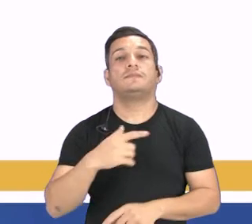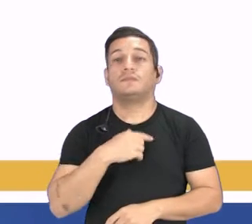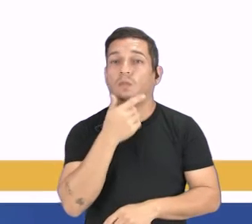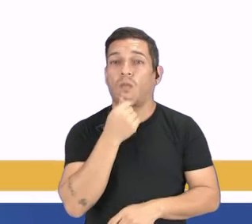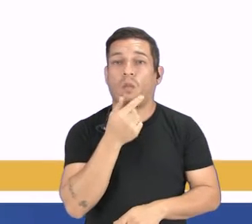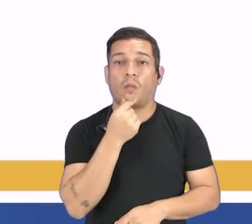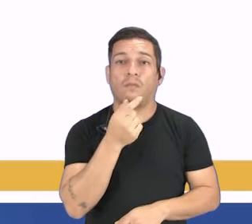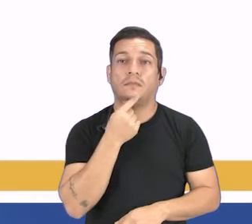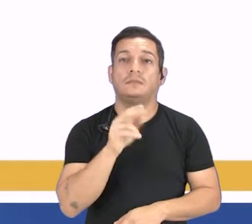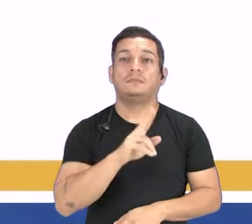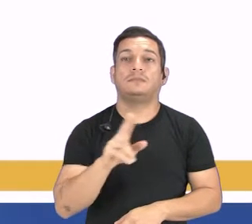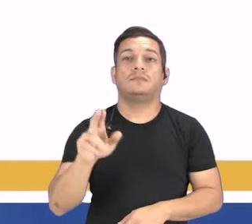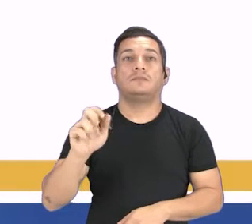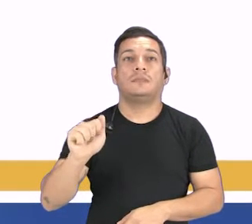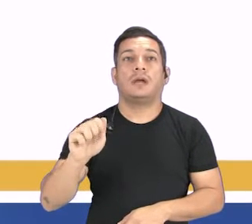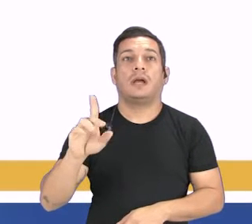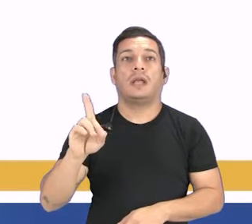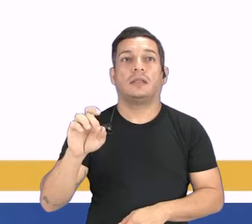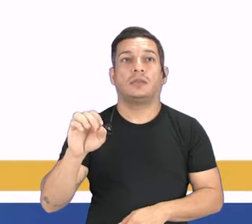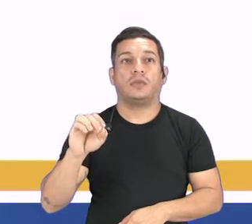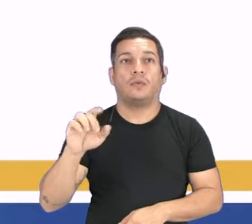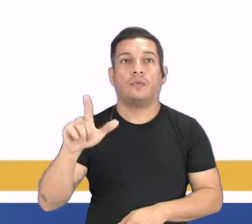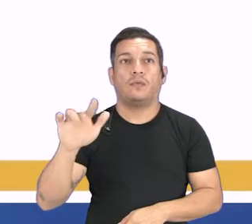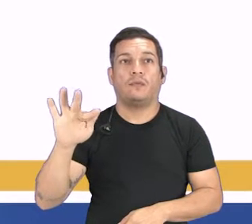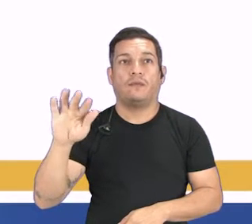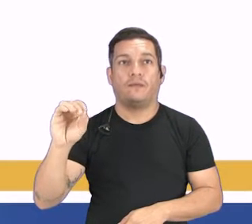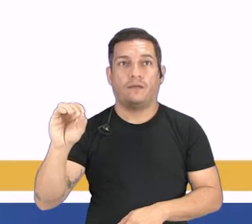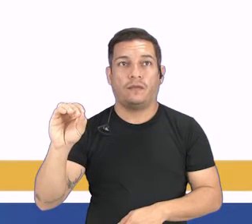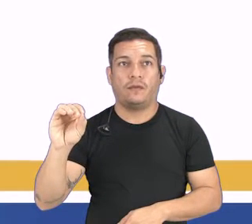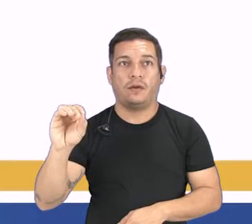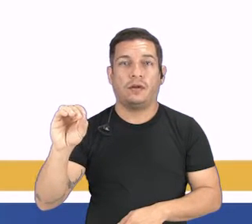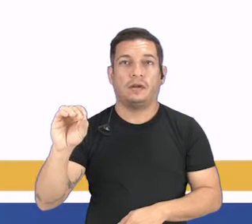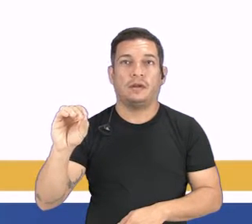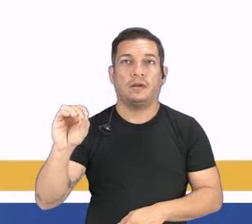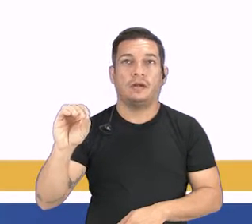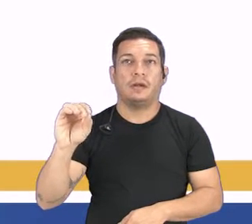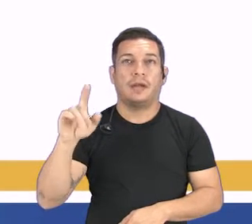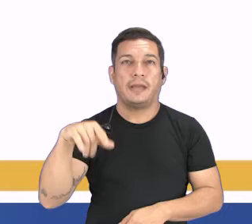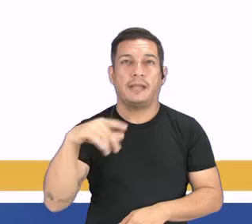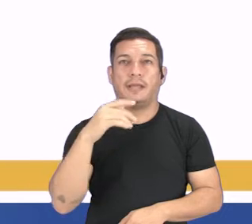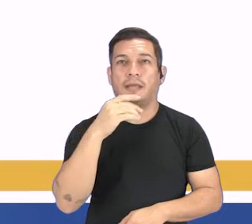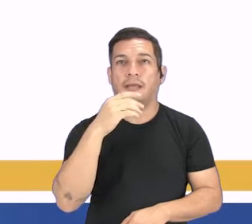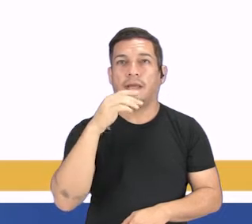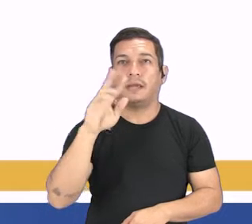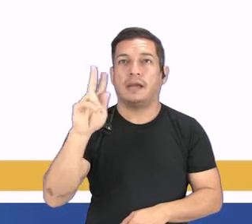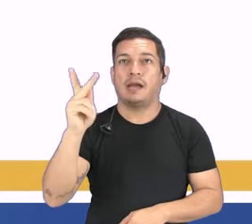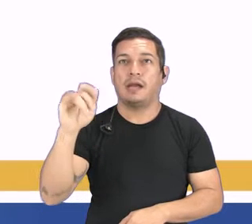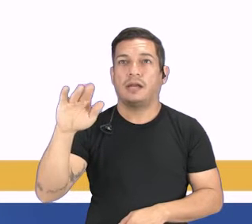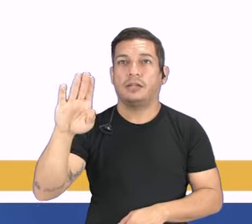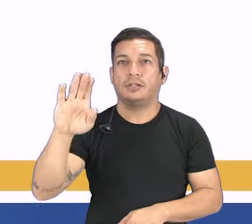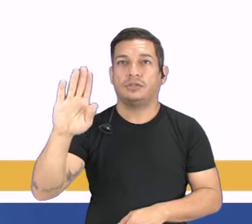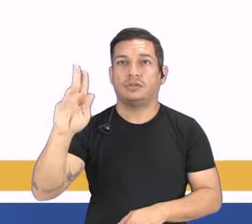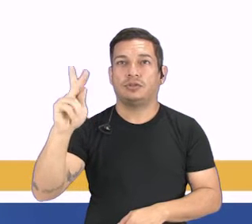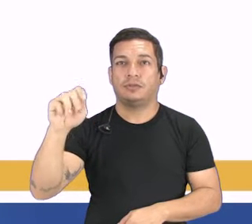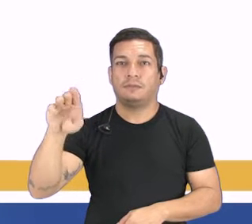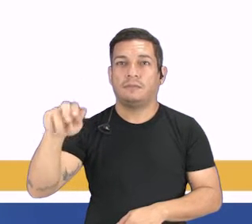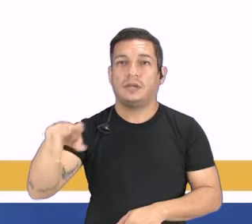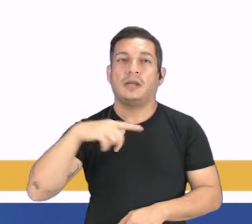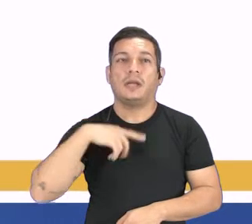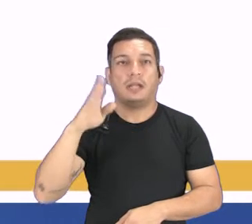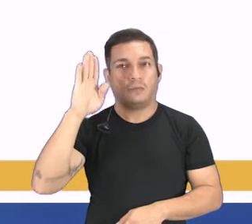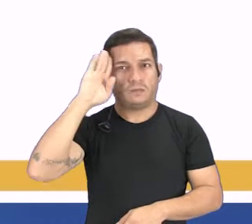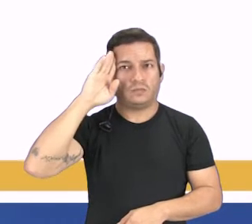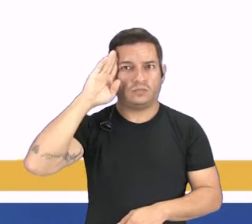senhor chamado Adolf Eichmann. Esse Adolf Eichmann ele foi um general da Segunda